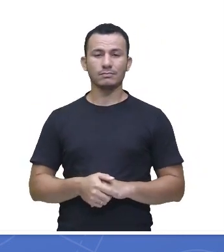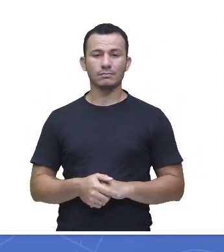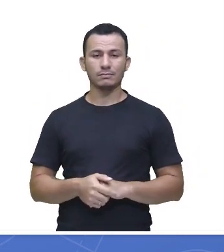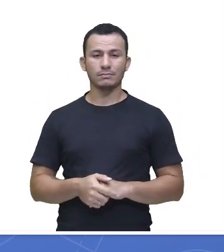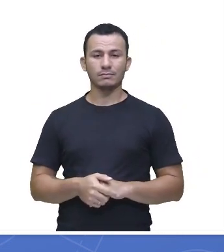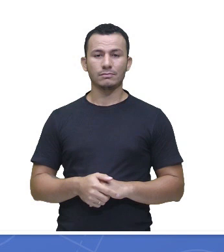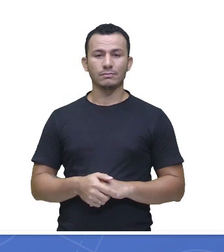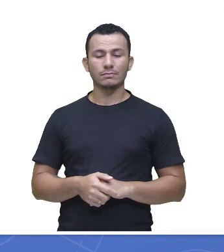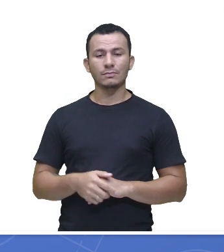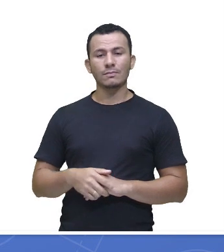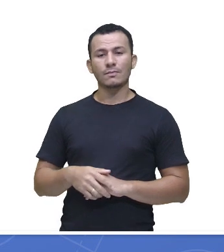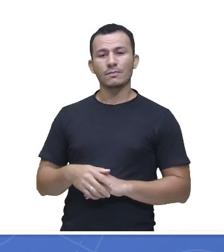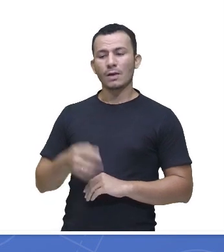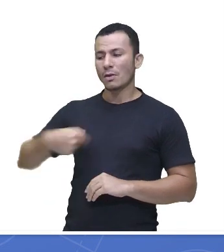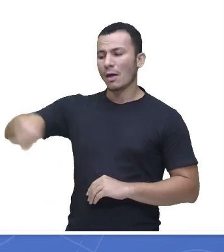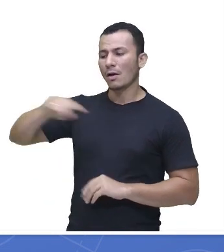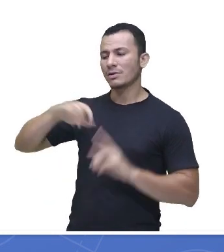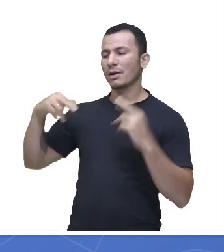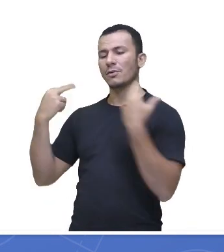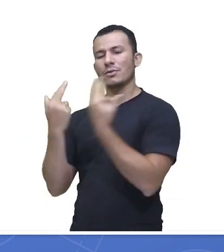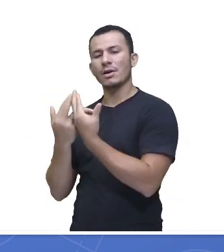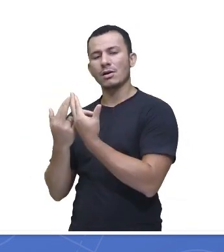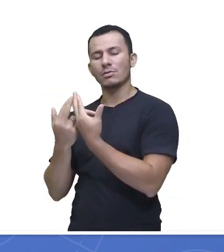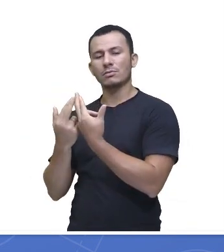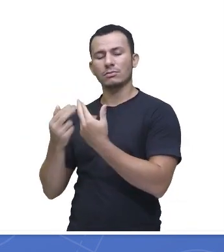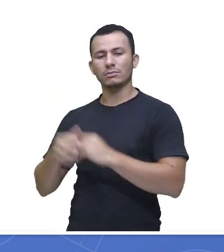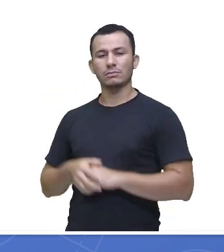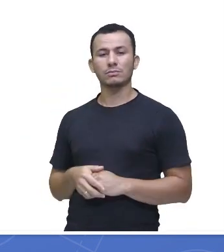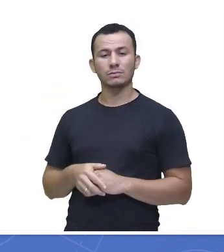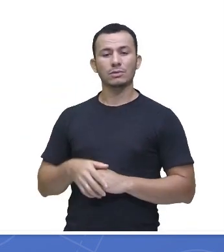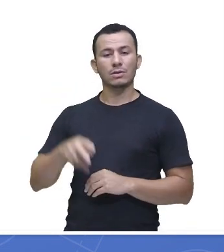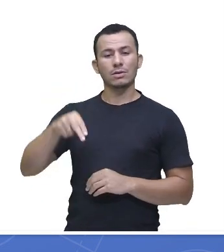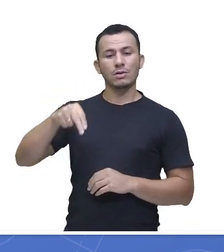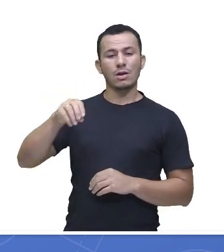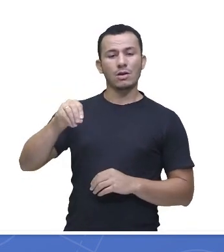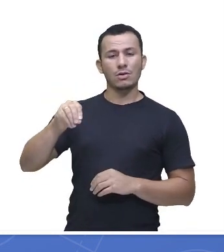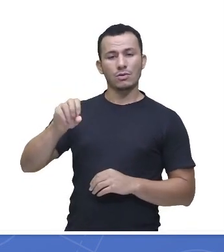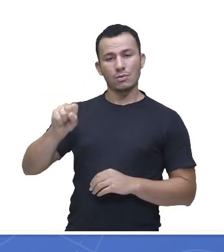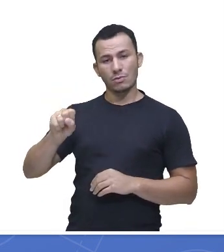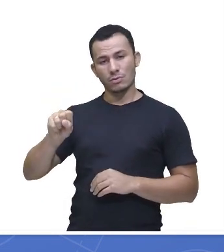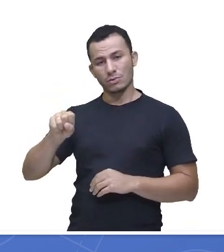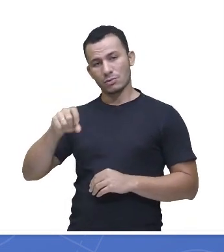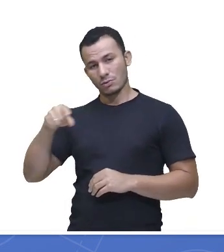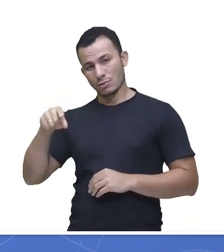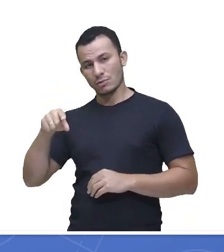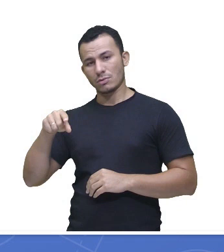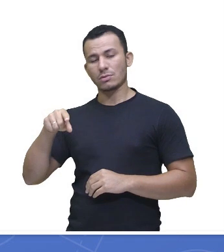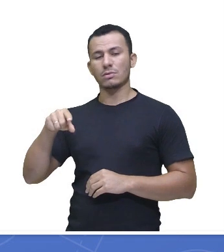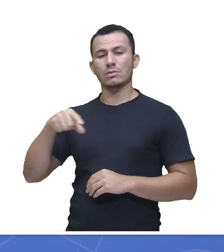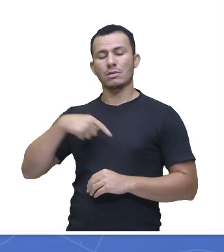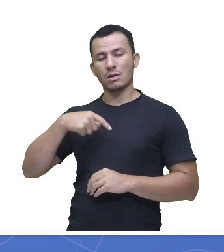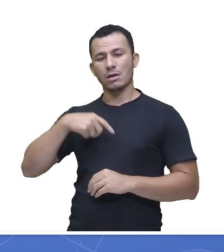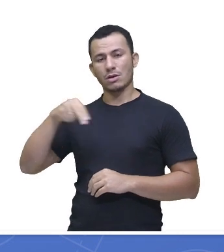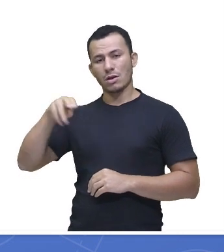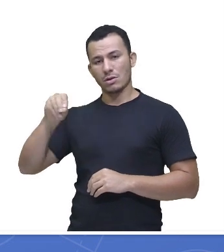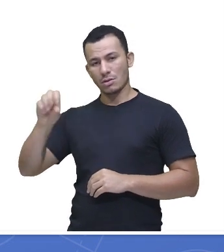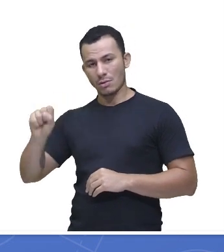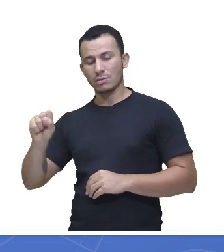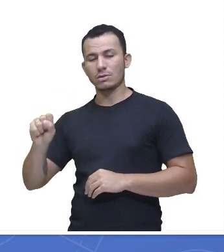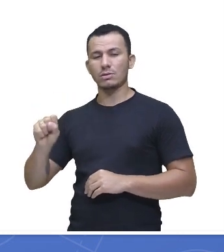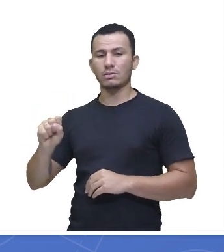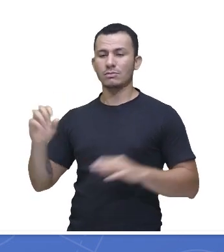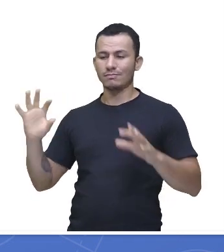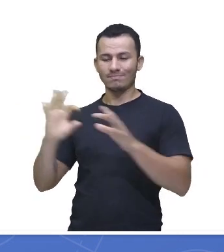Nos reuníamos. Quem se reunia? Nós, aqui ó, nós reuníamos, tá incluso o nós aqui e